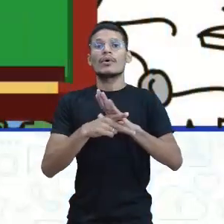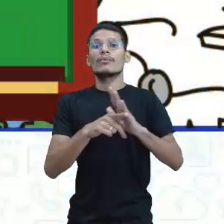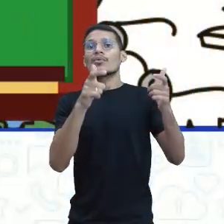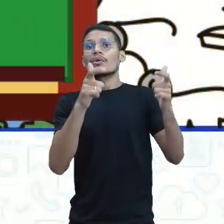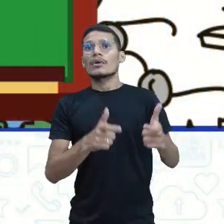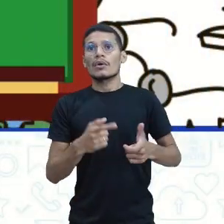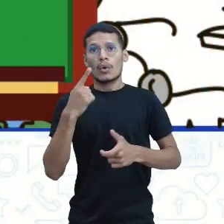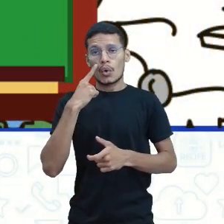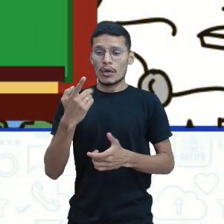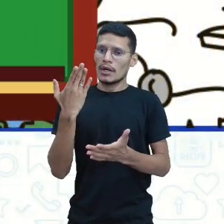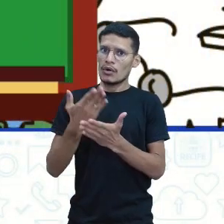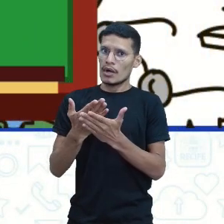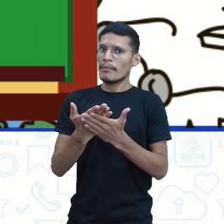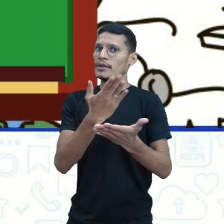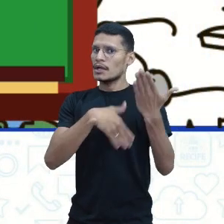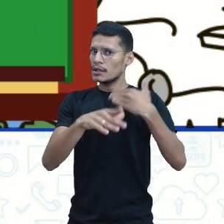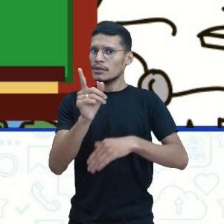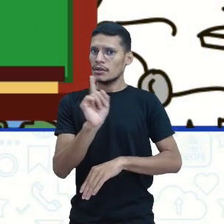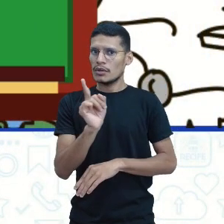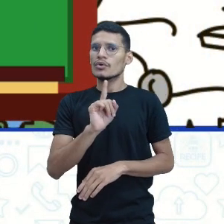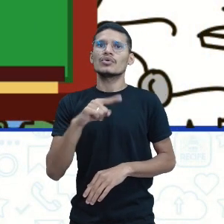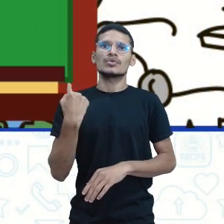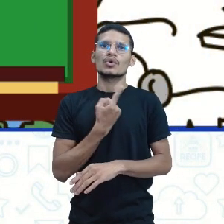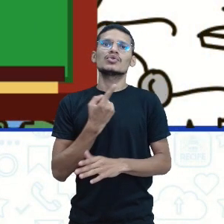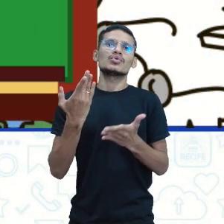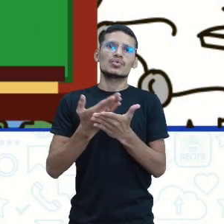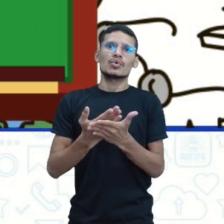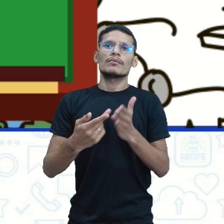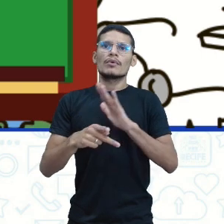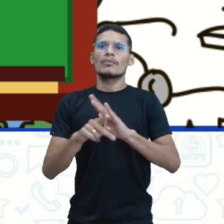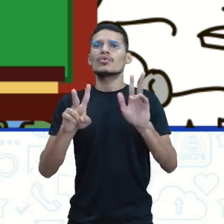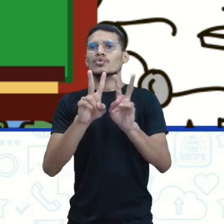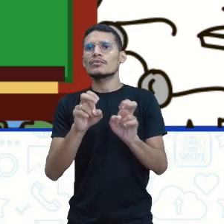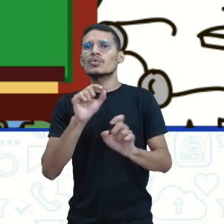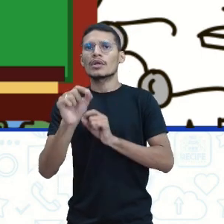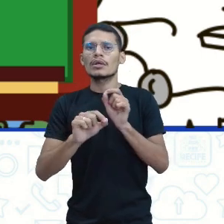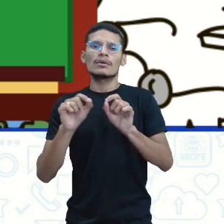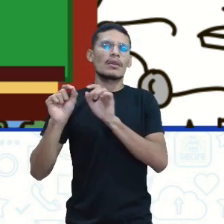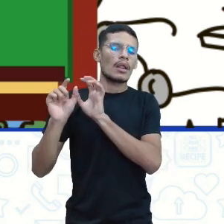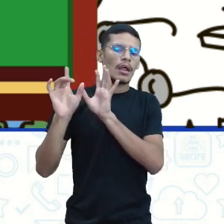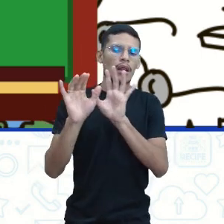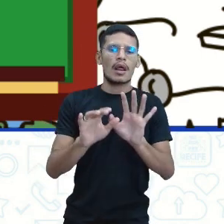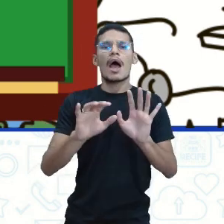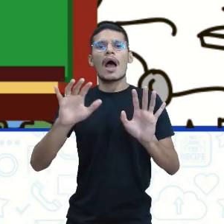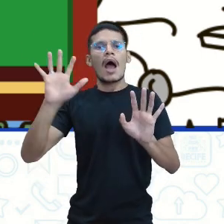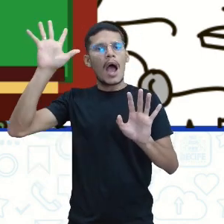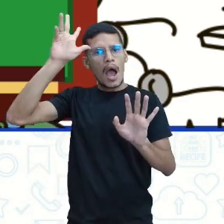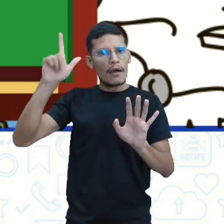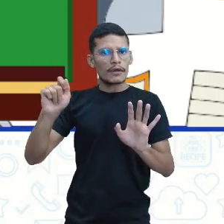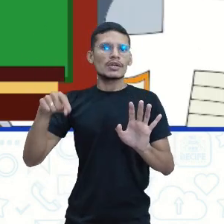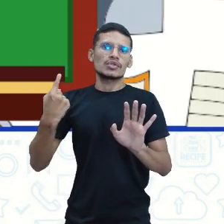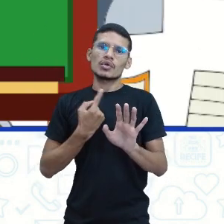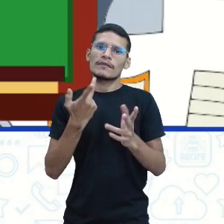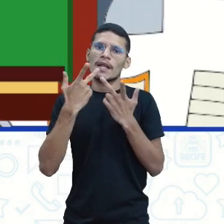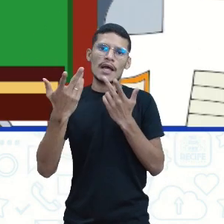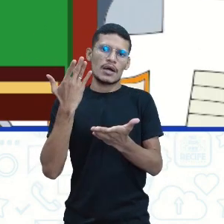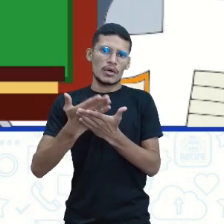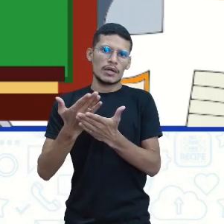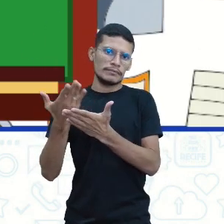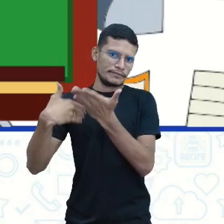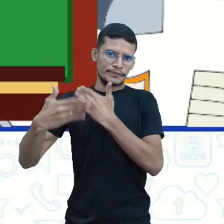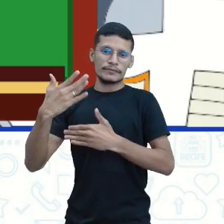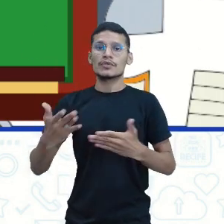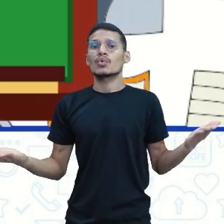processo. Aliás, na aula passada nós estudamos o processo de descolonização da África, né, só para pontuar aqui o que nós falamos na aula passada, e